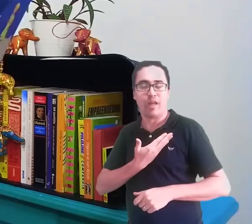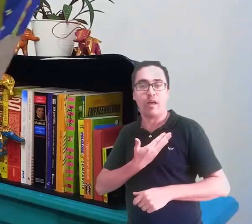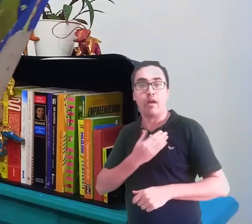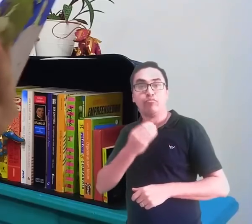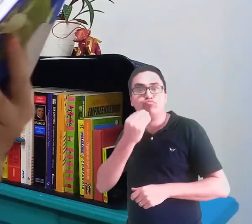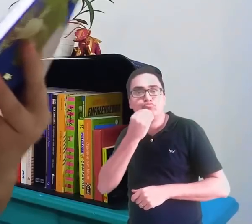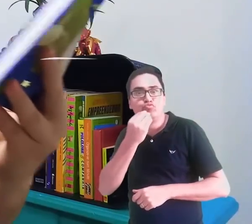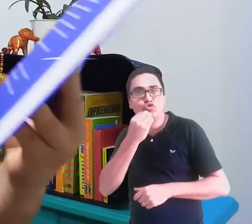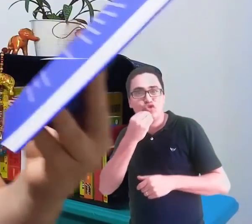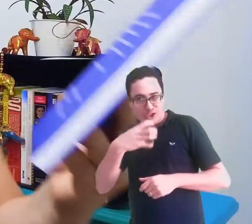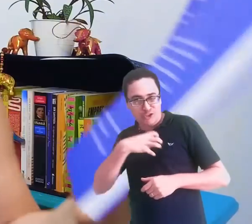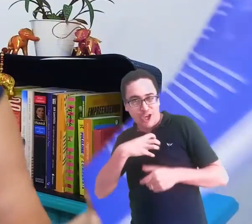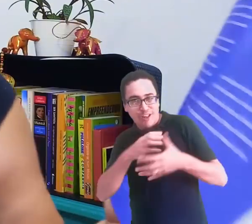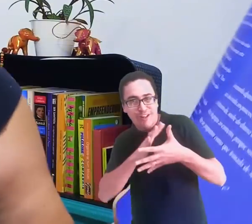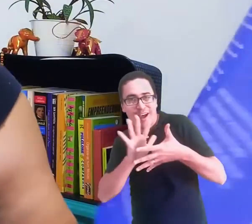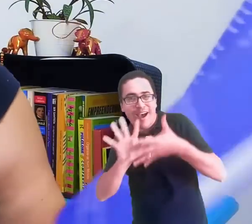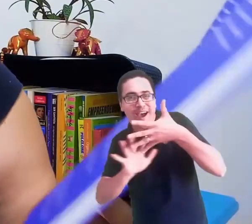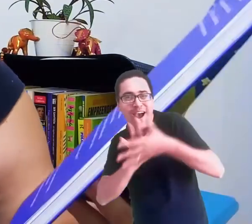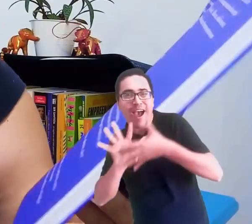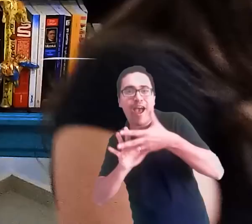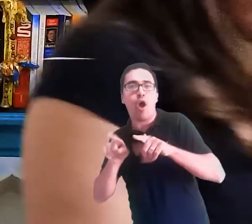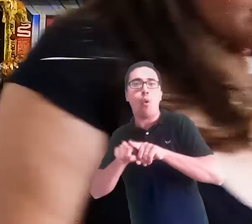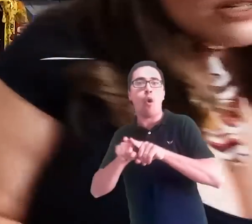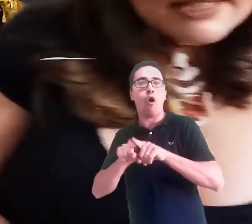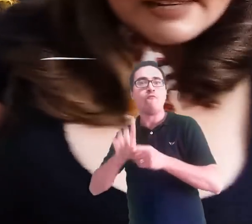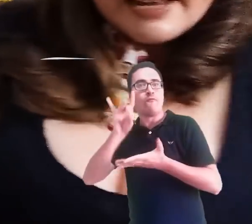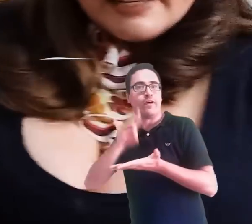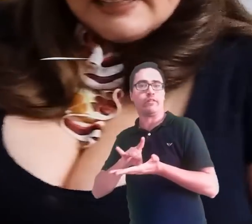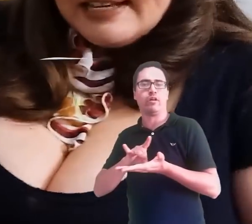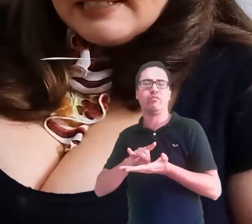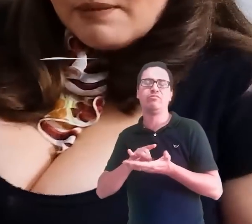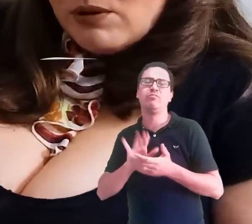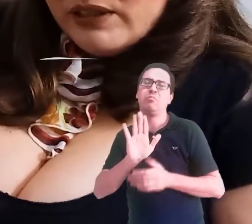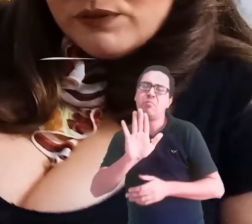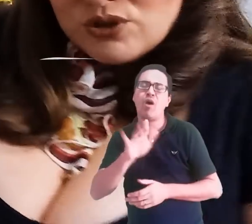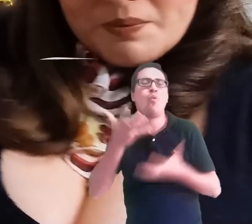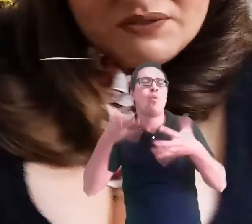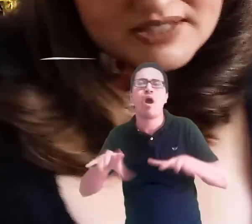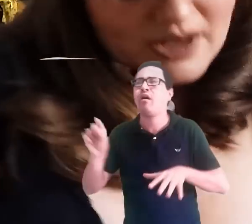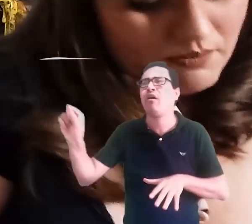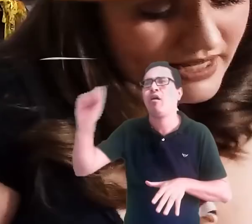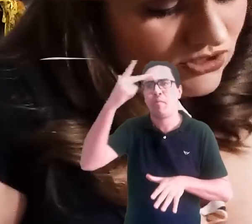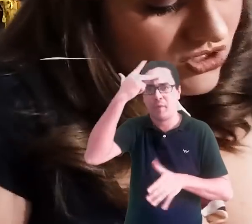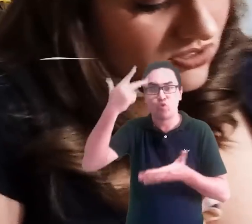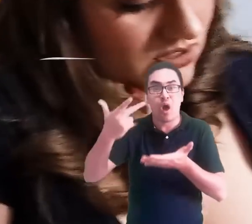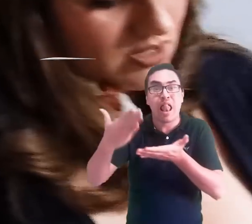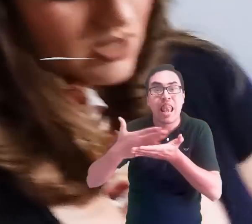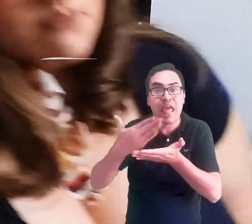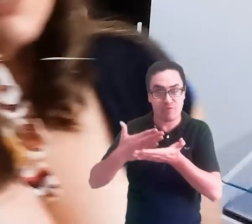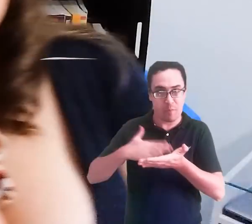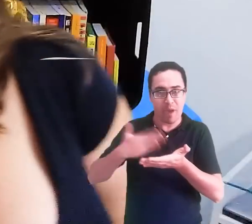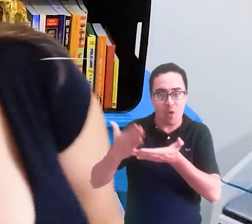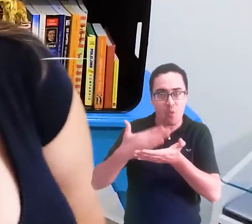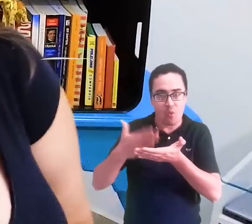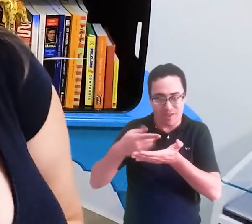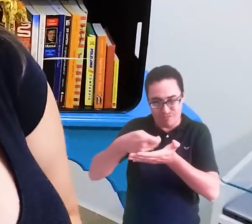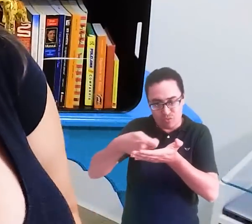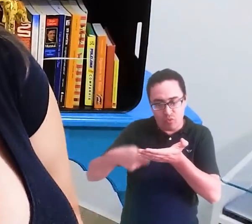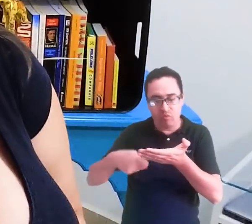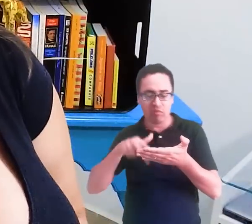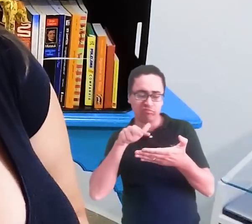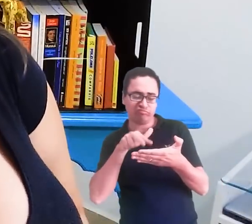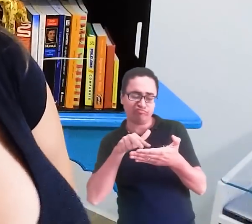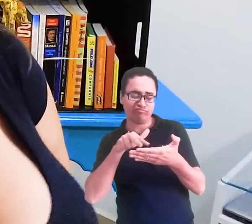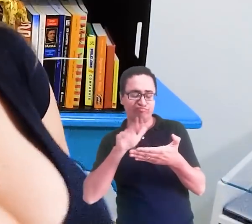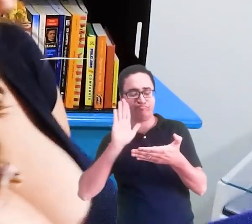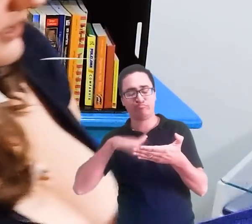isso soaria muito mais verdadeiro. Não gostaria que lessem meu livro superficialmente. Me dói muito falar